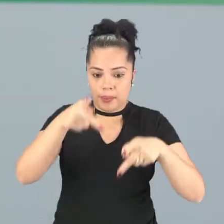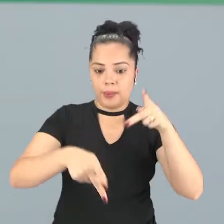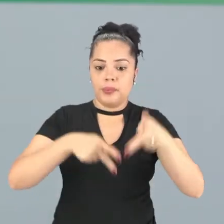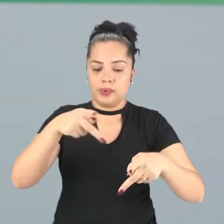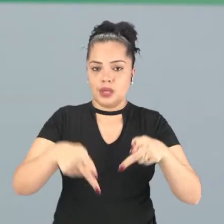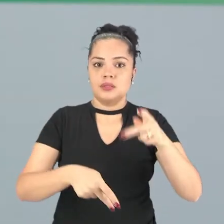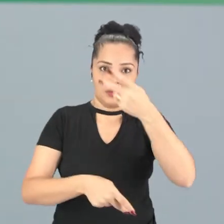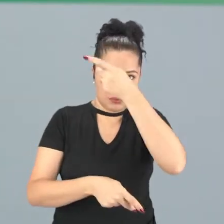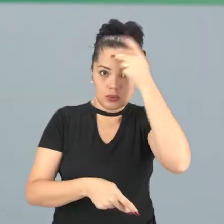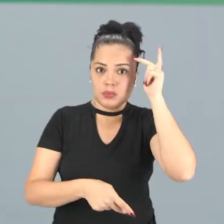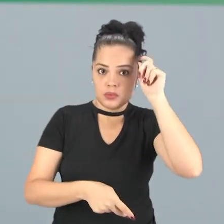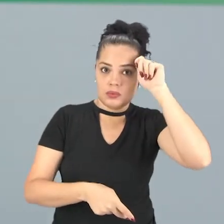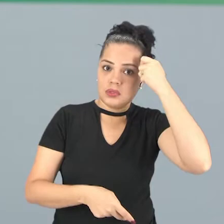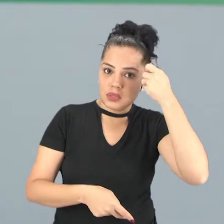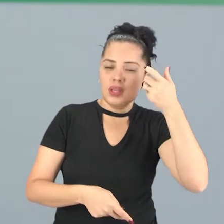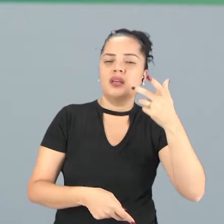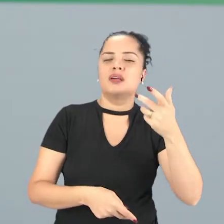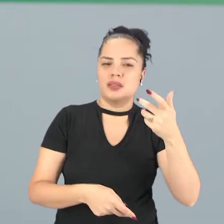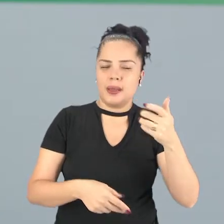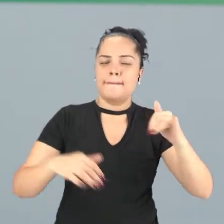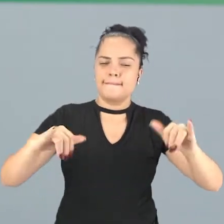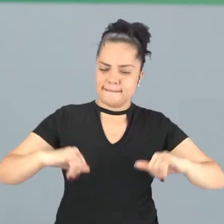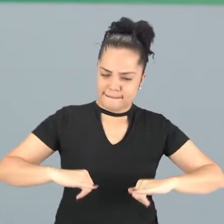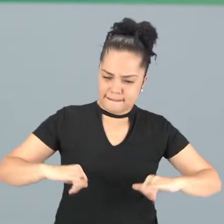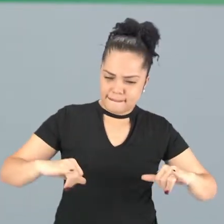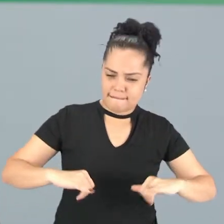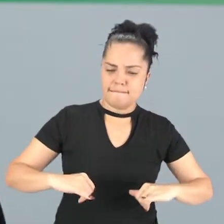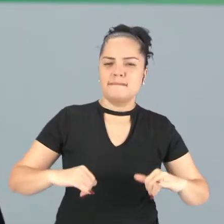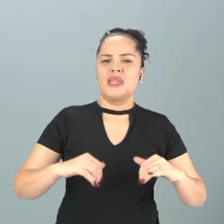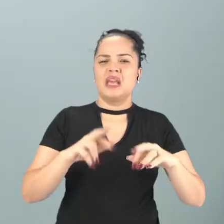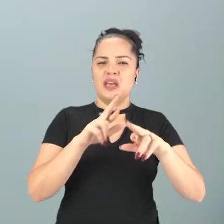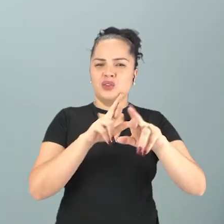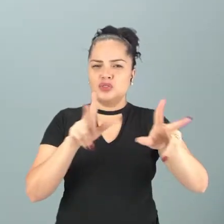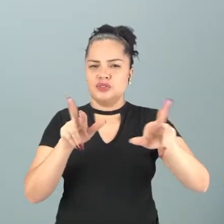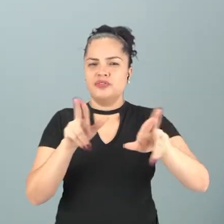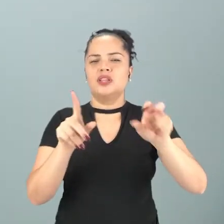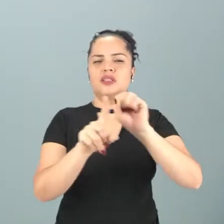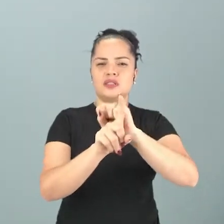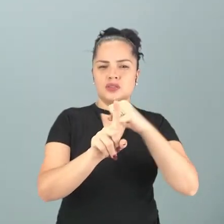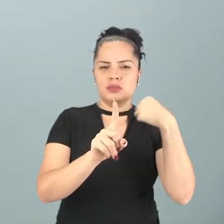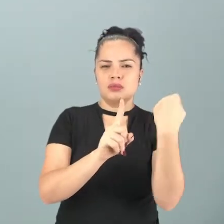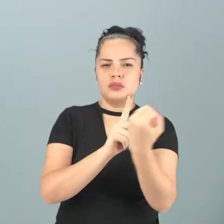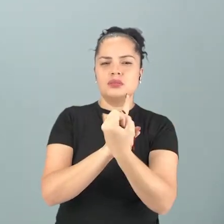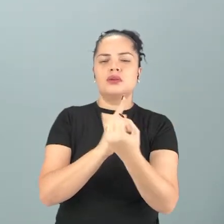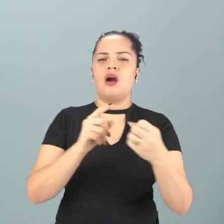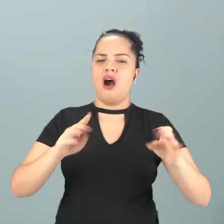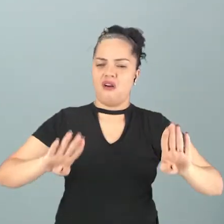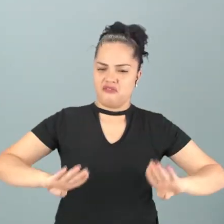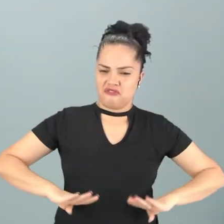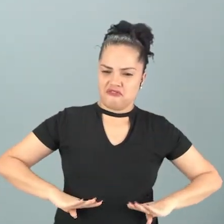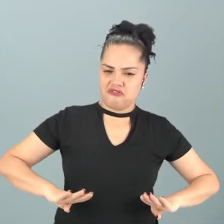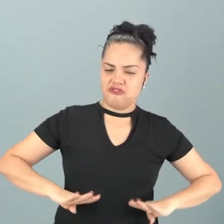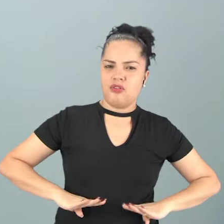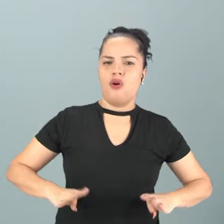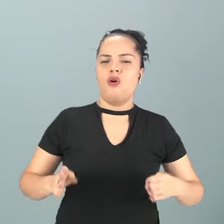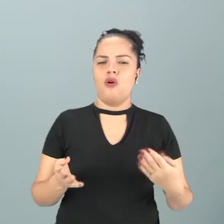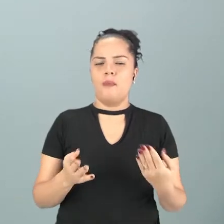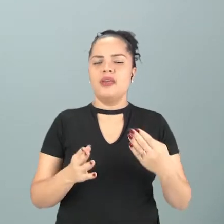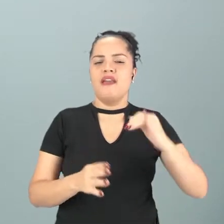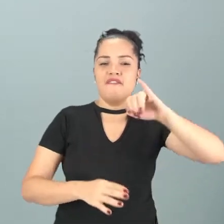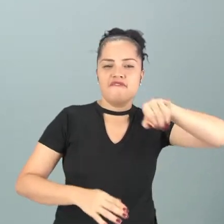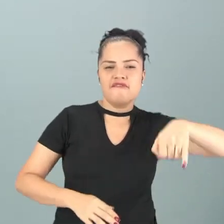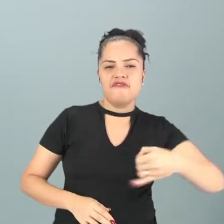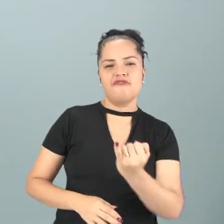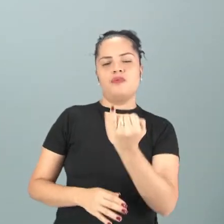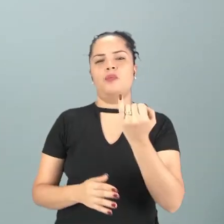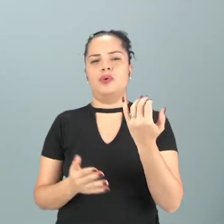são os que mais sofrem com toda a desigualdade, com toda a fome, com toda a miséria, com toda a falta de oportunidade